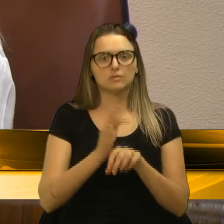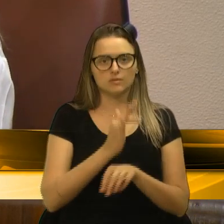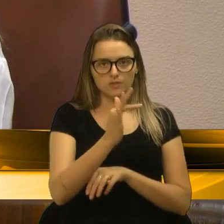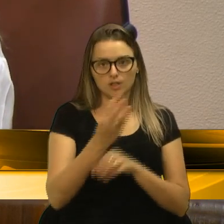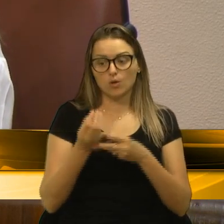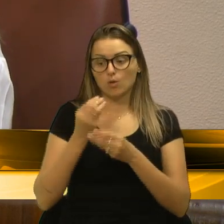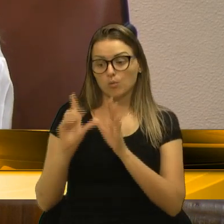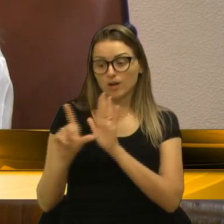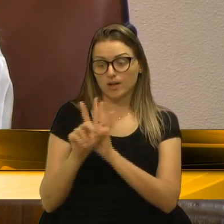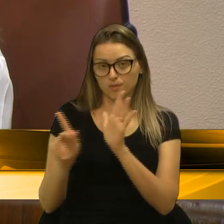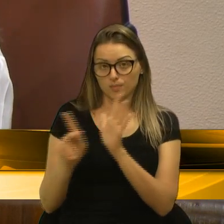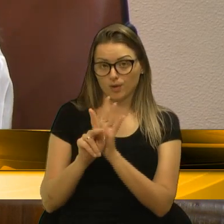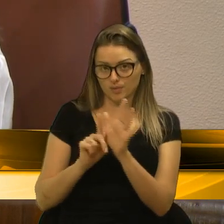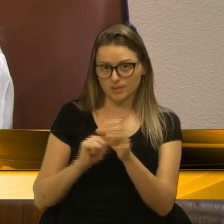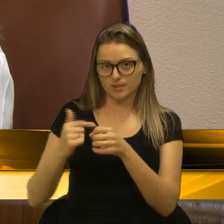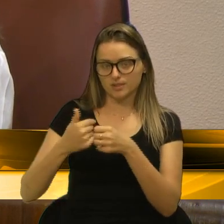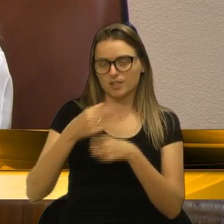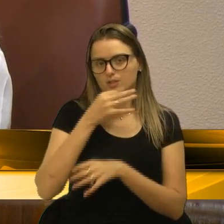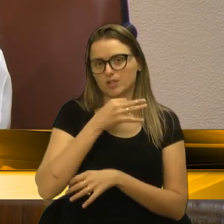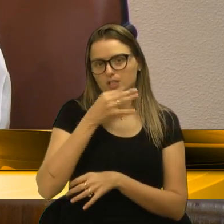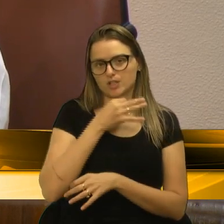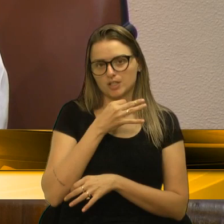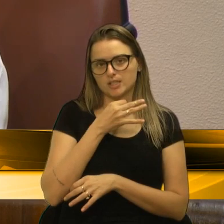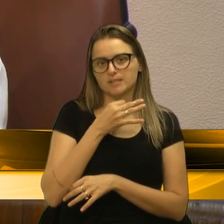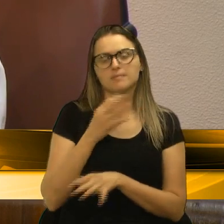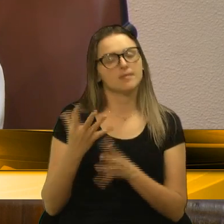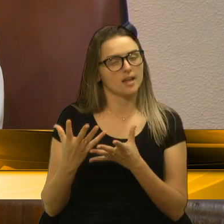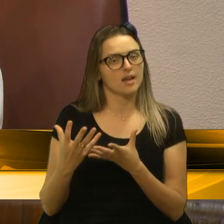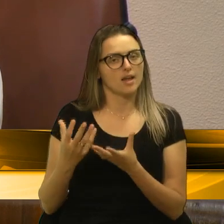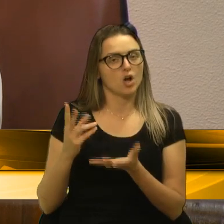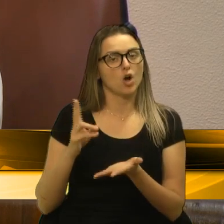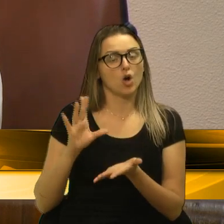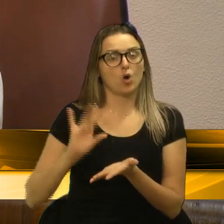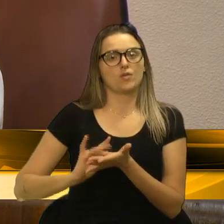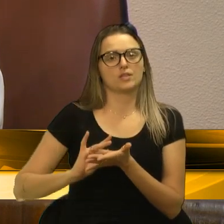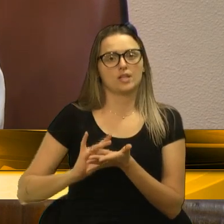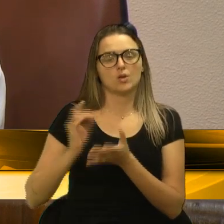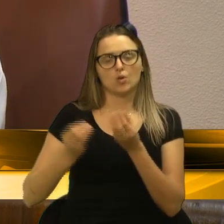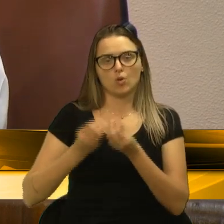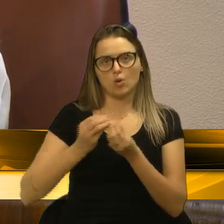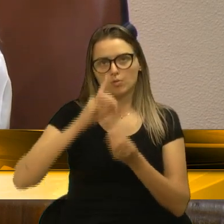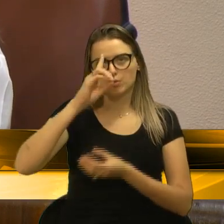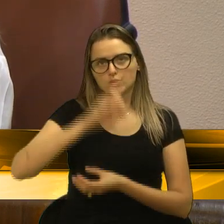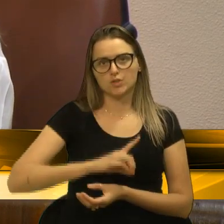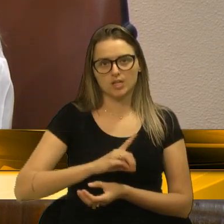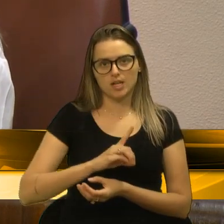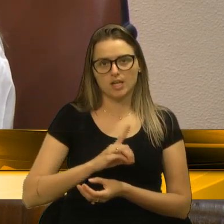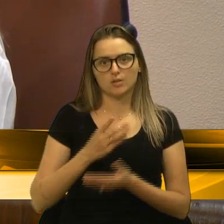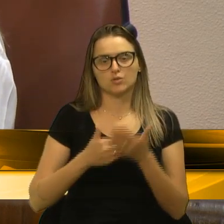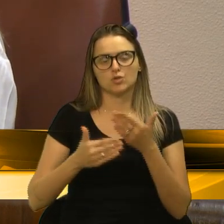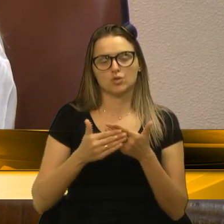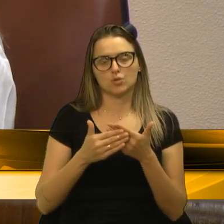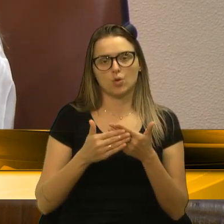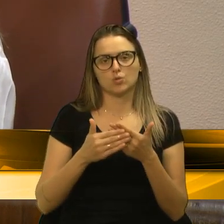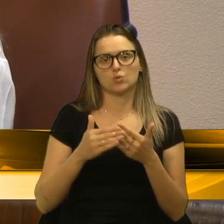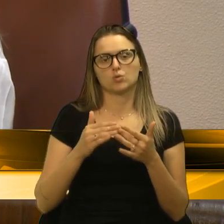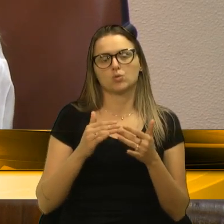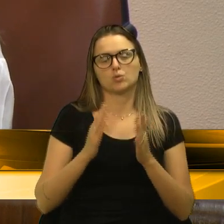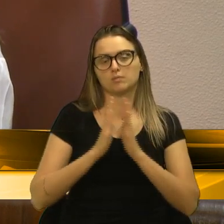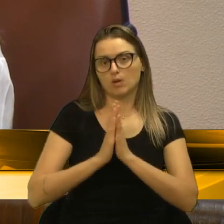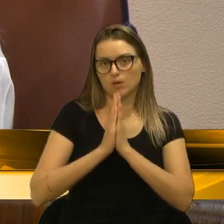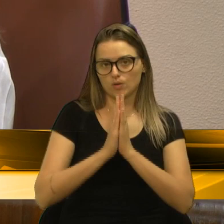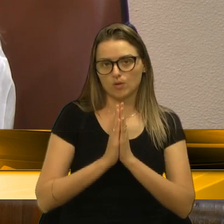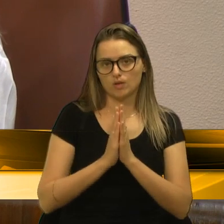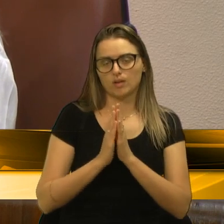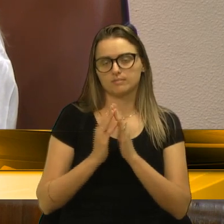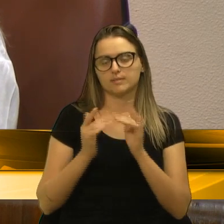Lei Orgânica de Caxias do Sul consagram como direito fundamental a liberdade de culto religioso,